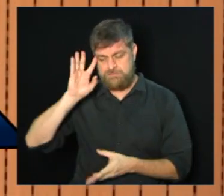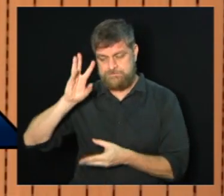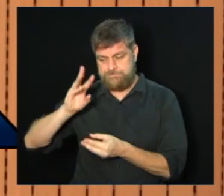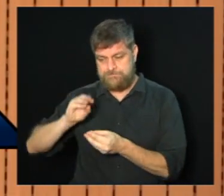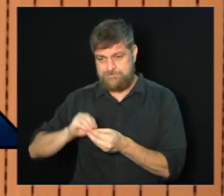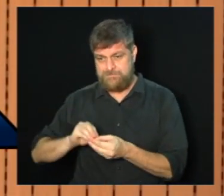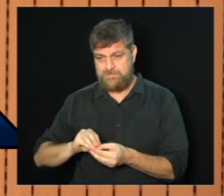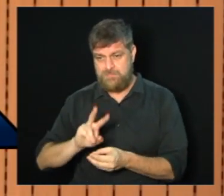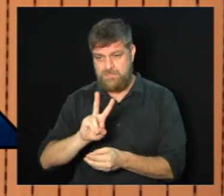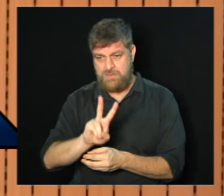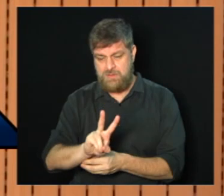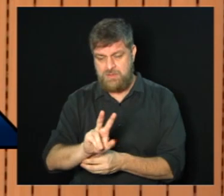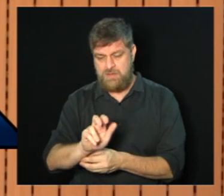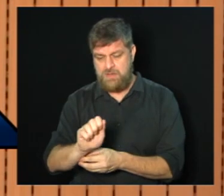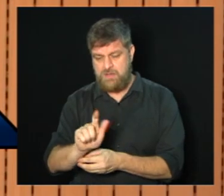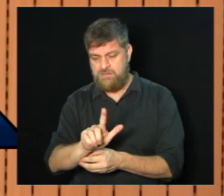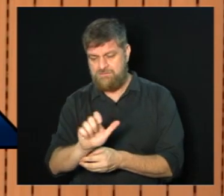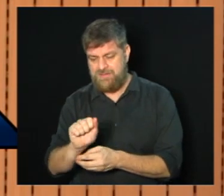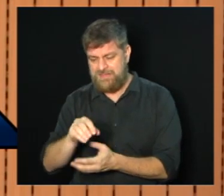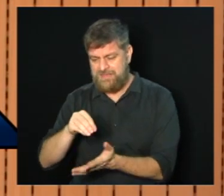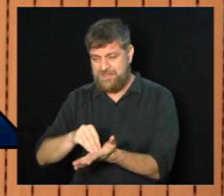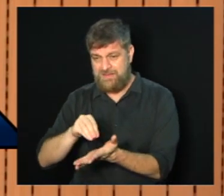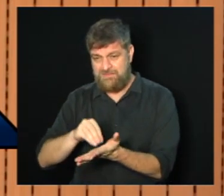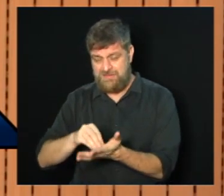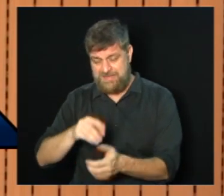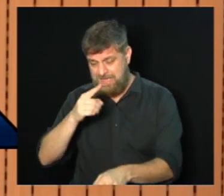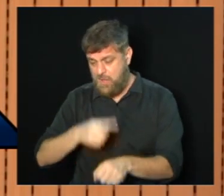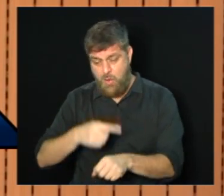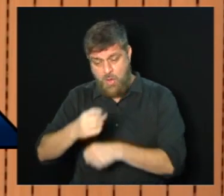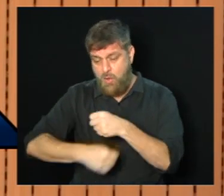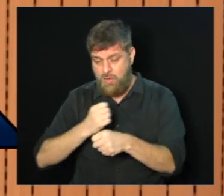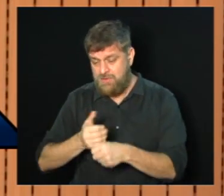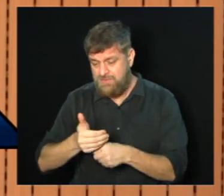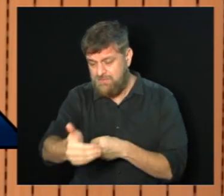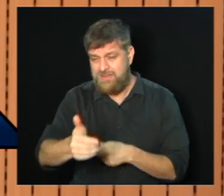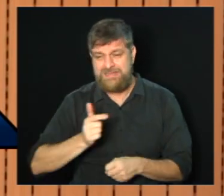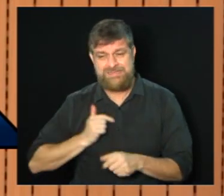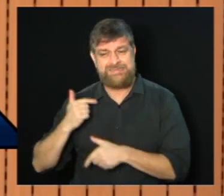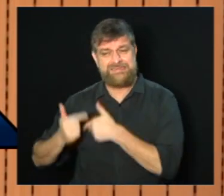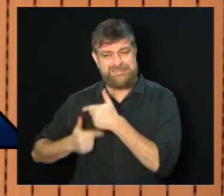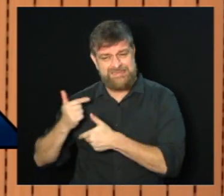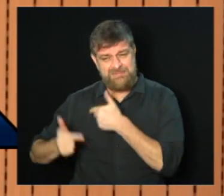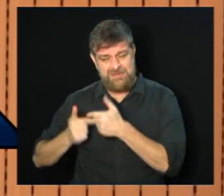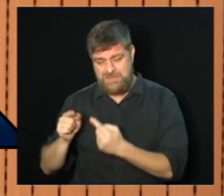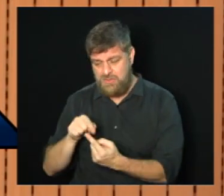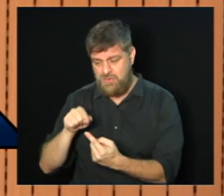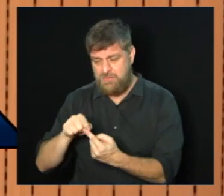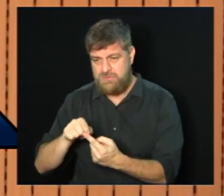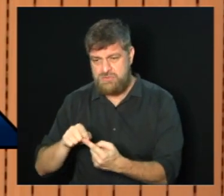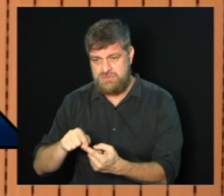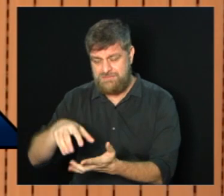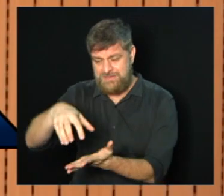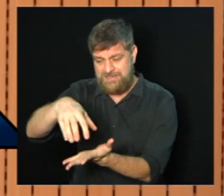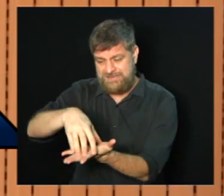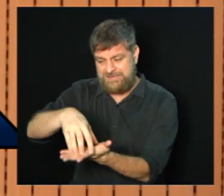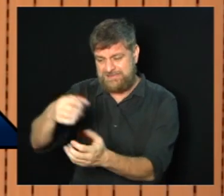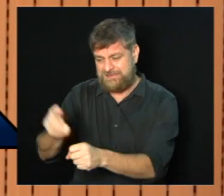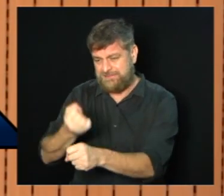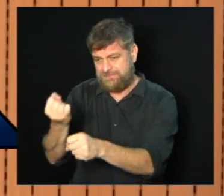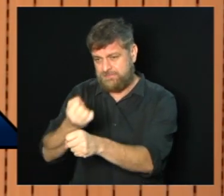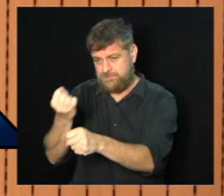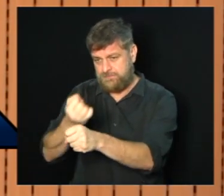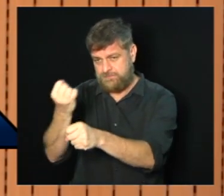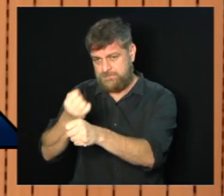déficit de vagas de forma imediata já para o próximo ano, mas também tem trabalhado para a construção de unidades próprias. Então, nós vamos